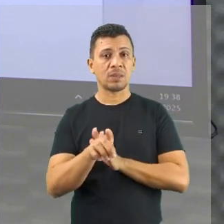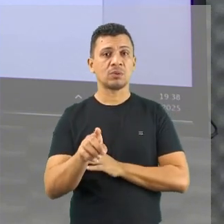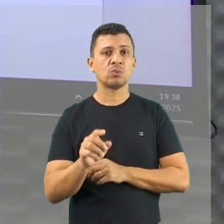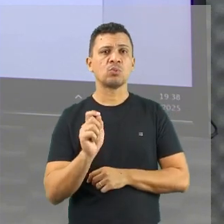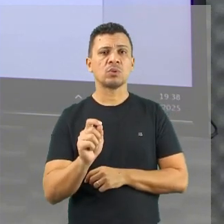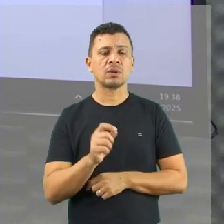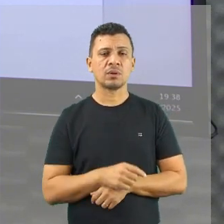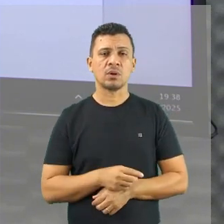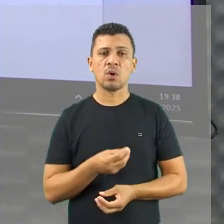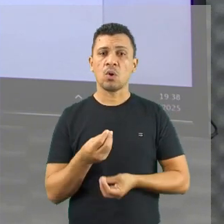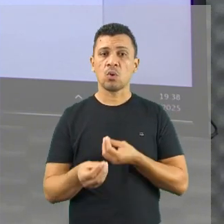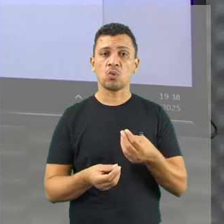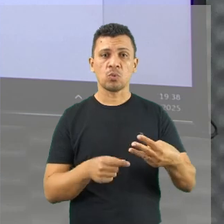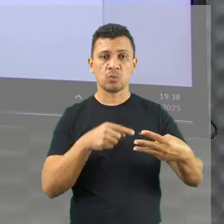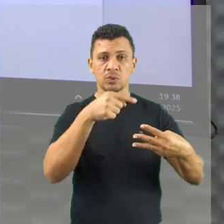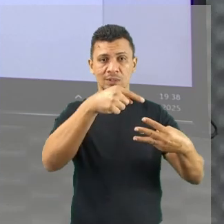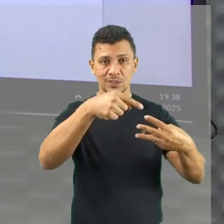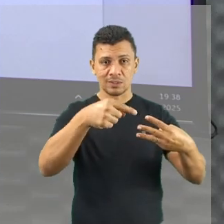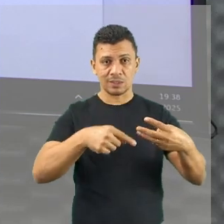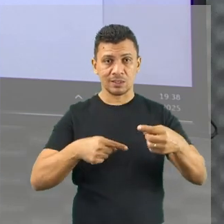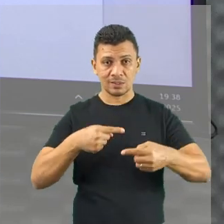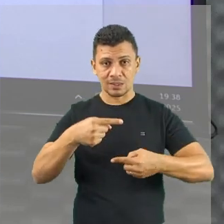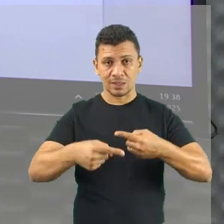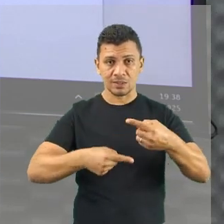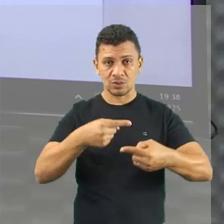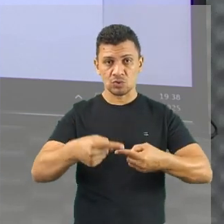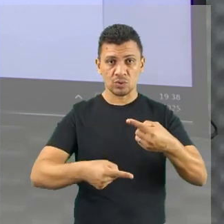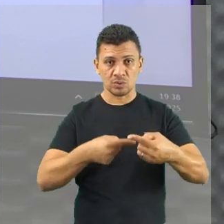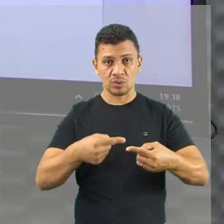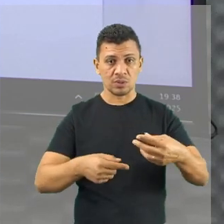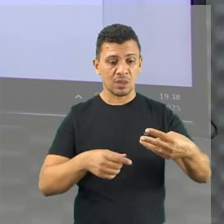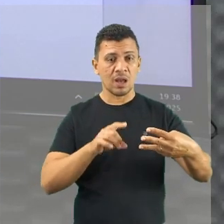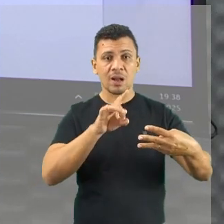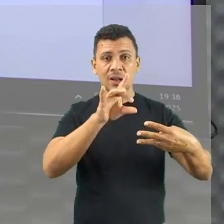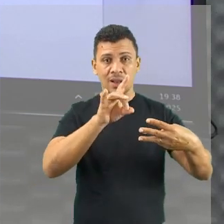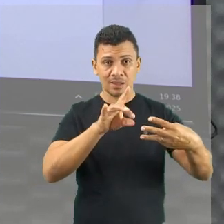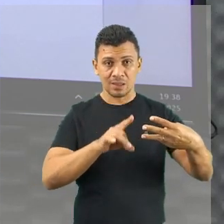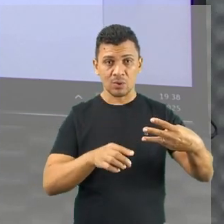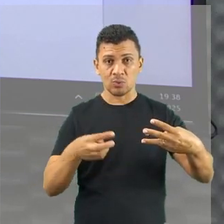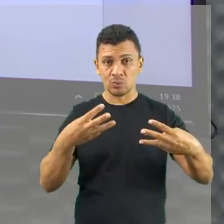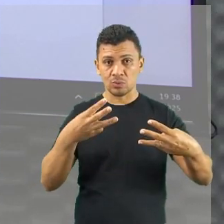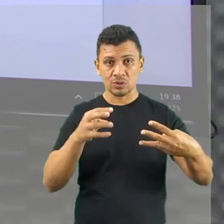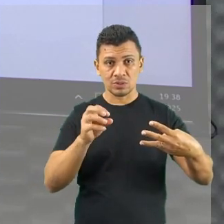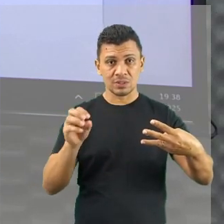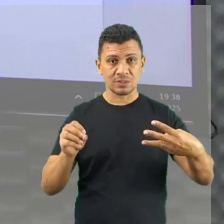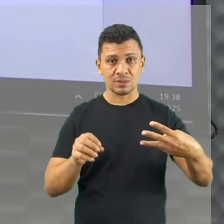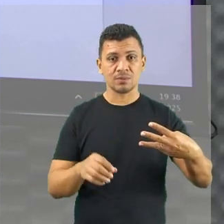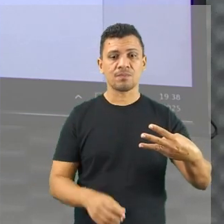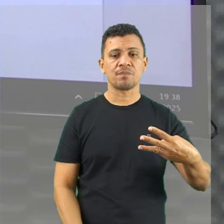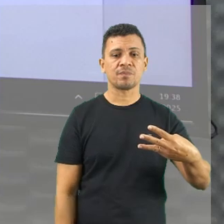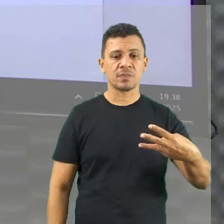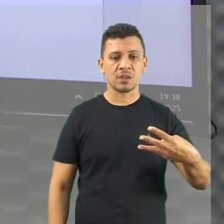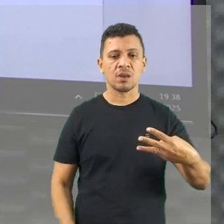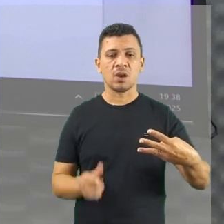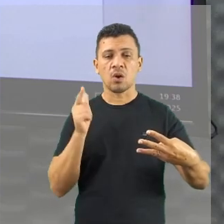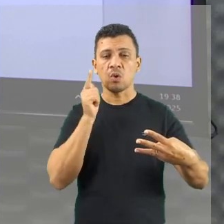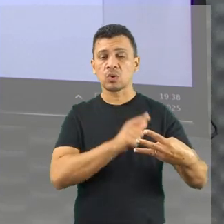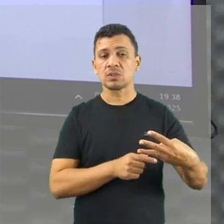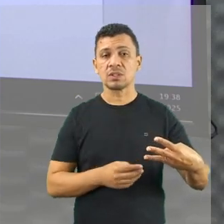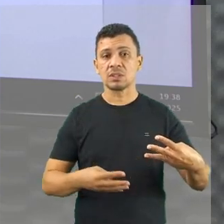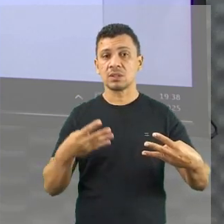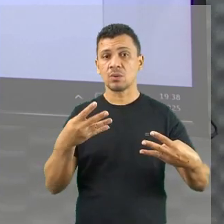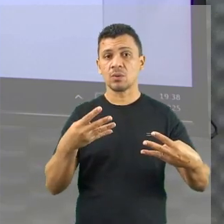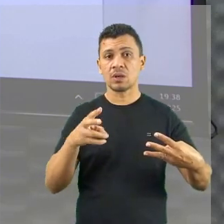associar 3 resistores, cada um de 300, para que desse